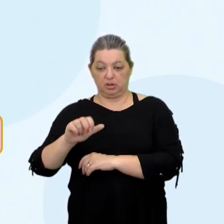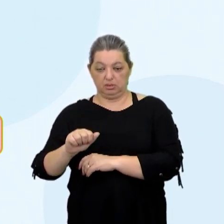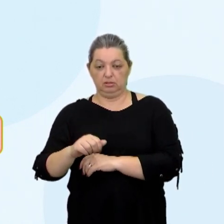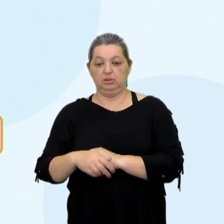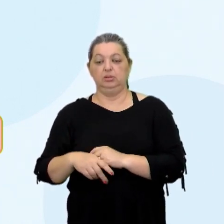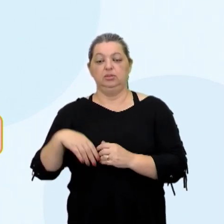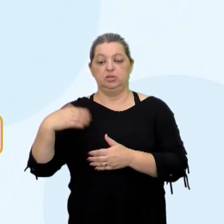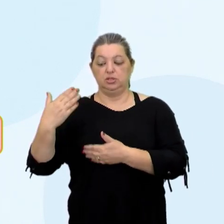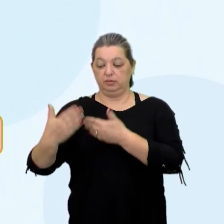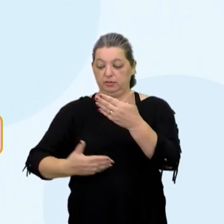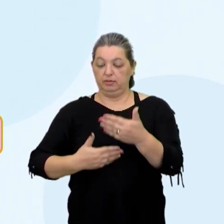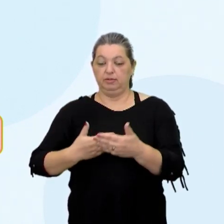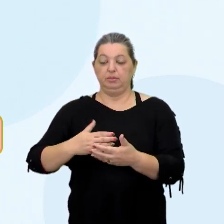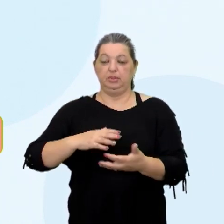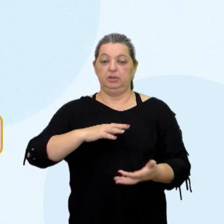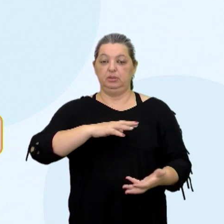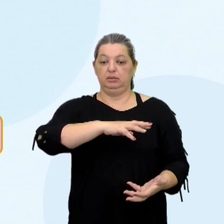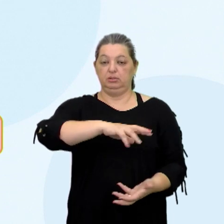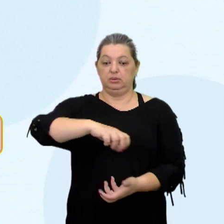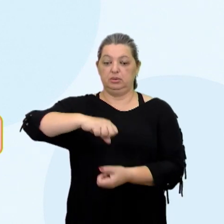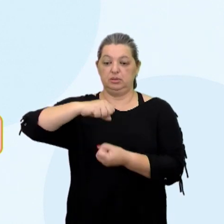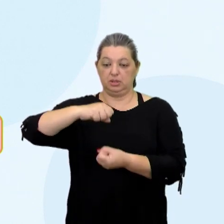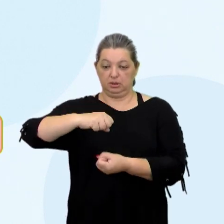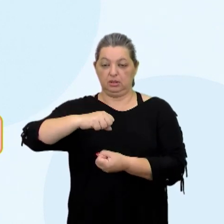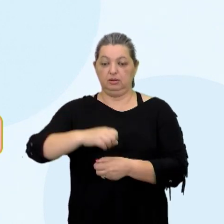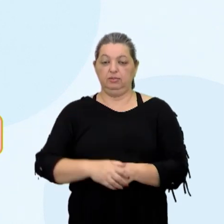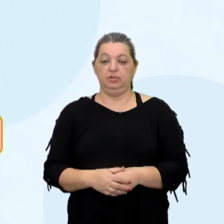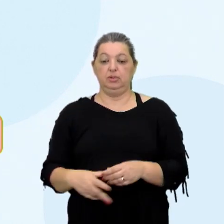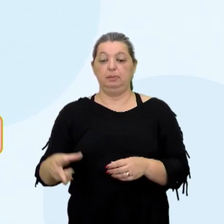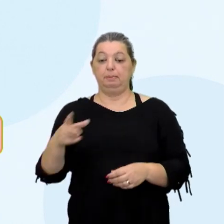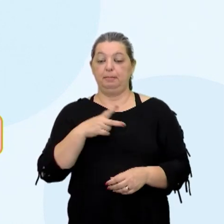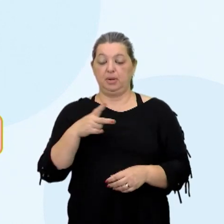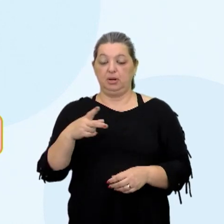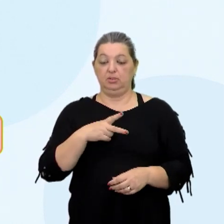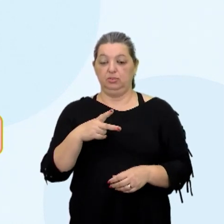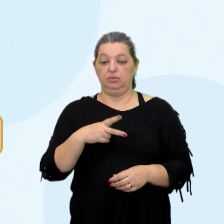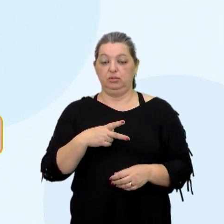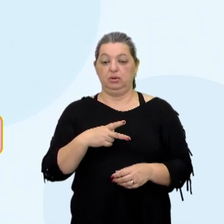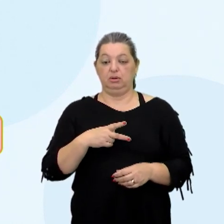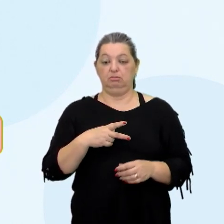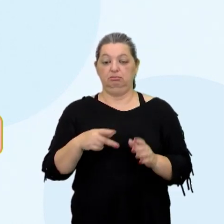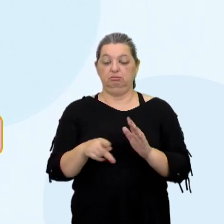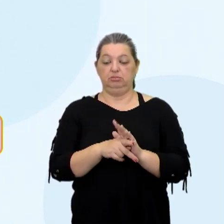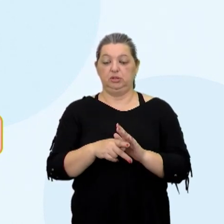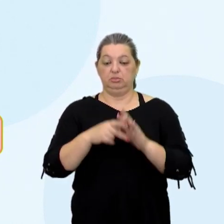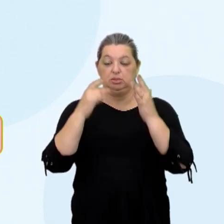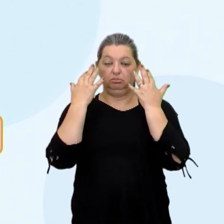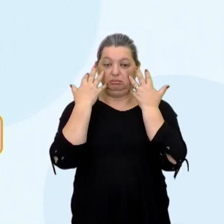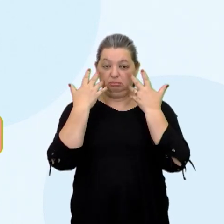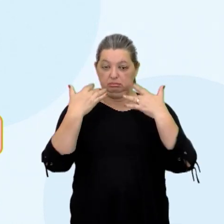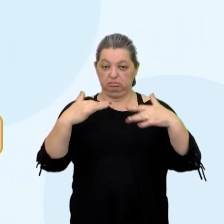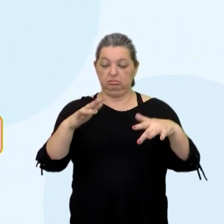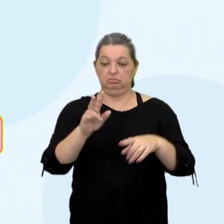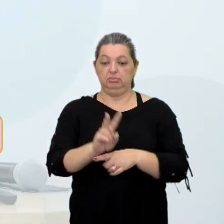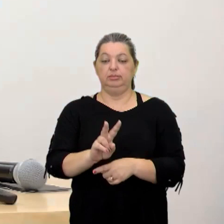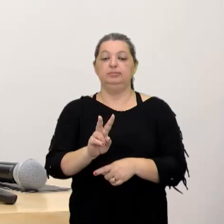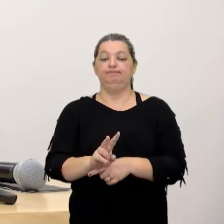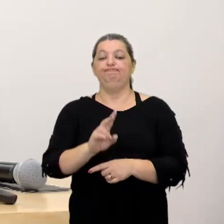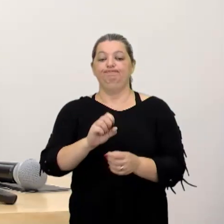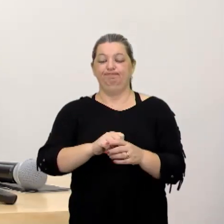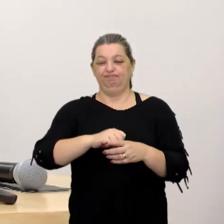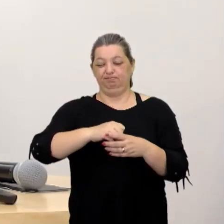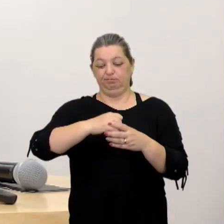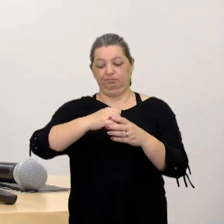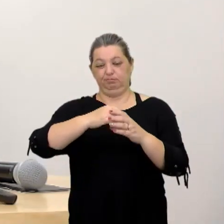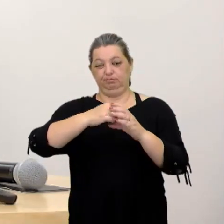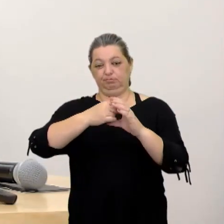desenvolvimento sustentável e reserva particular do patrimônio natural. Então vejam quantas são aí as características